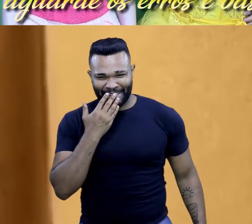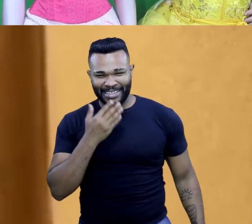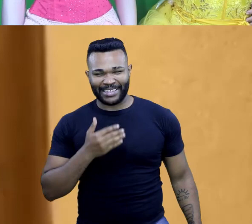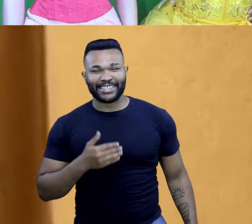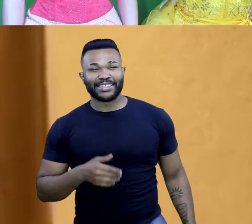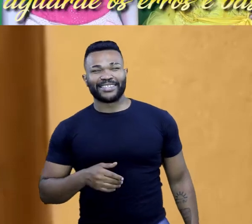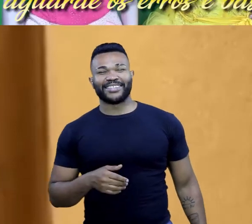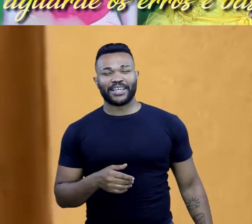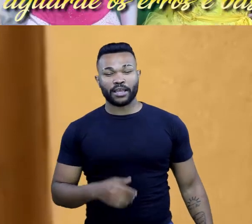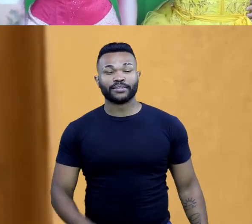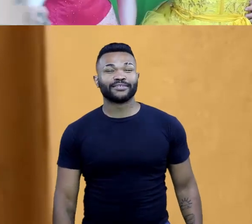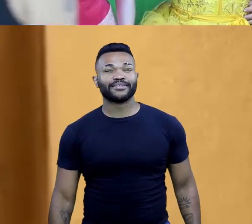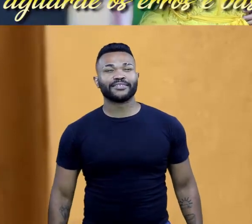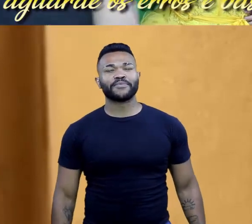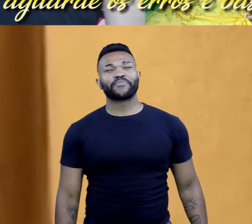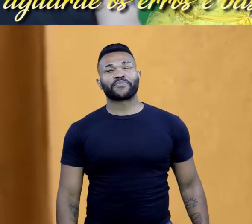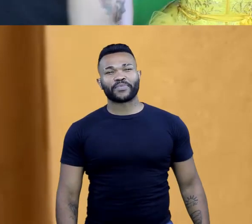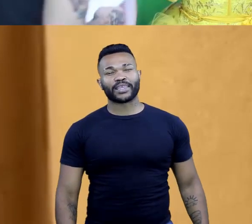Ué. Tá?